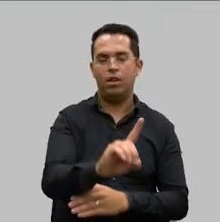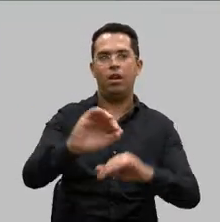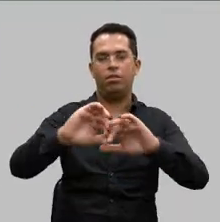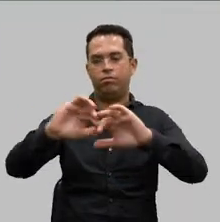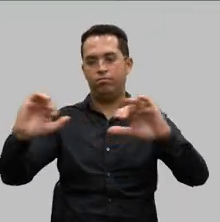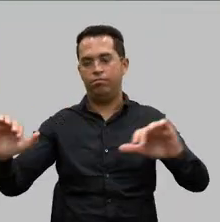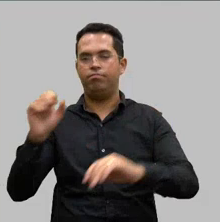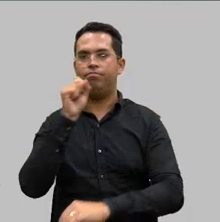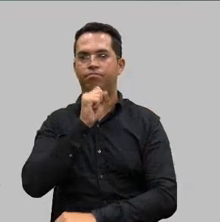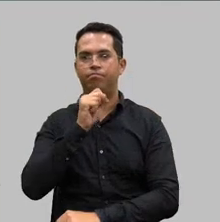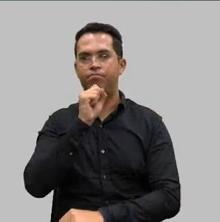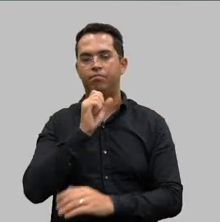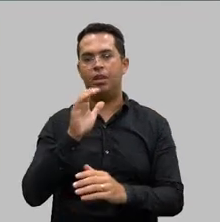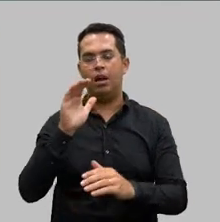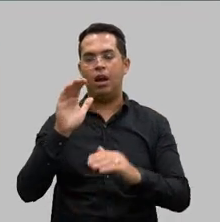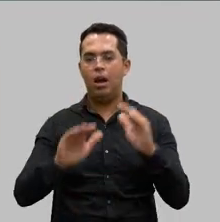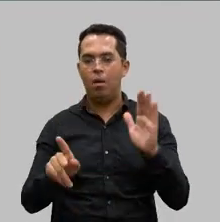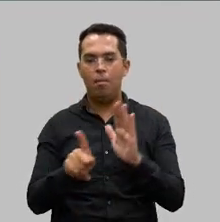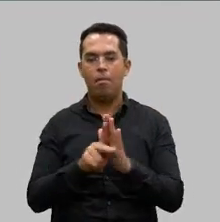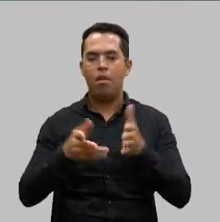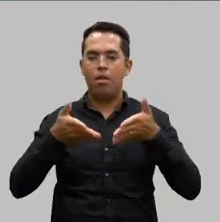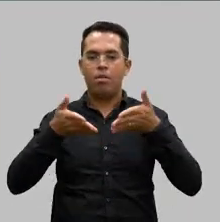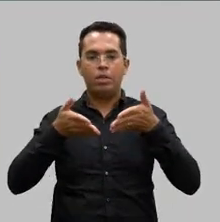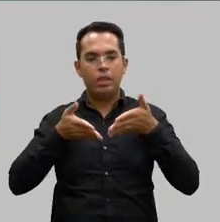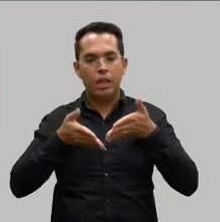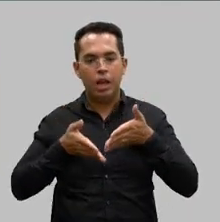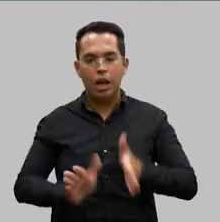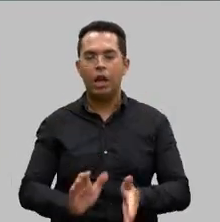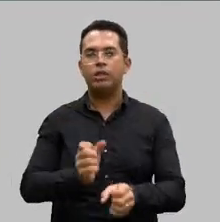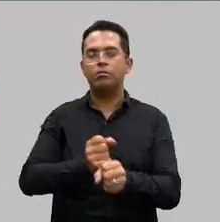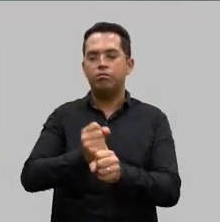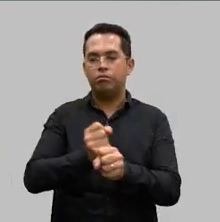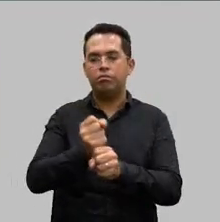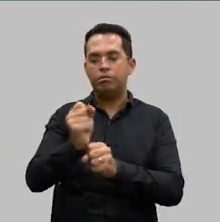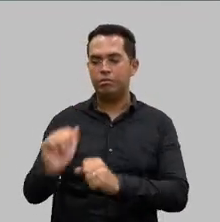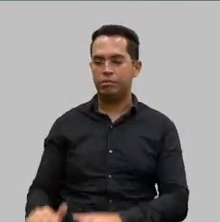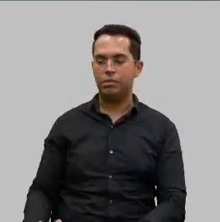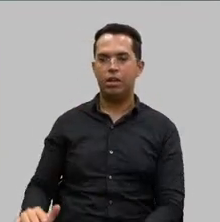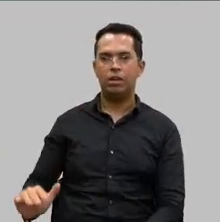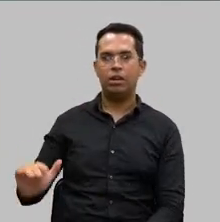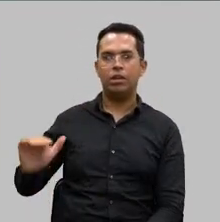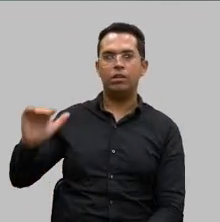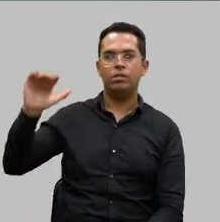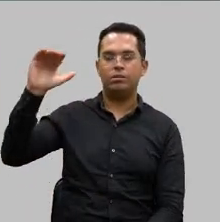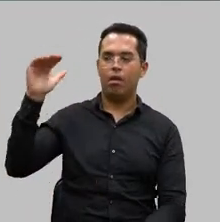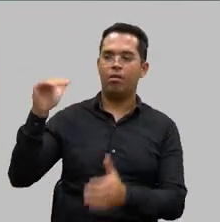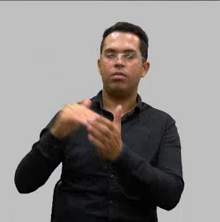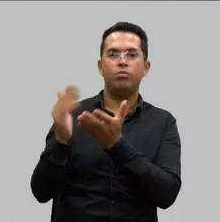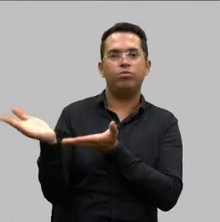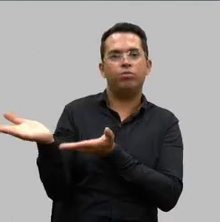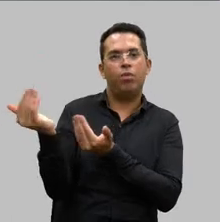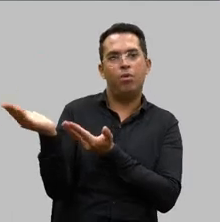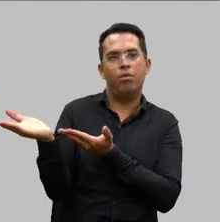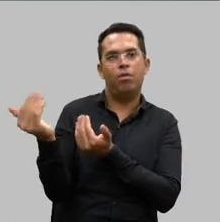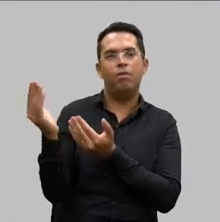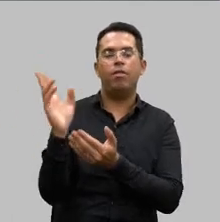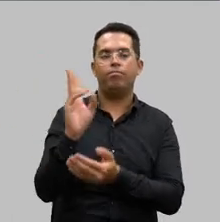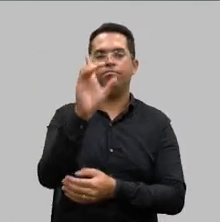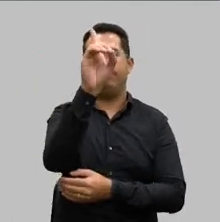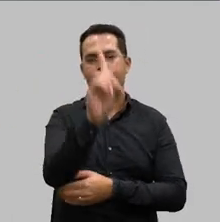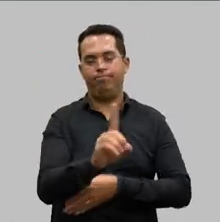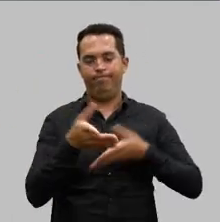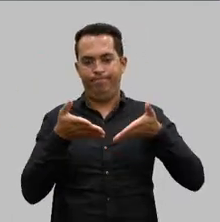genética da parte gestacional vem de criança vem de jovem vem de adolescente A não ser que seja um um